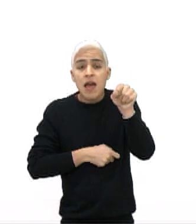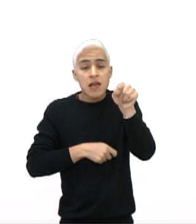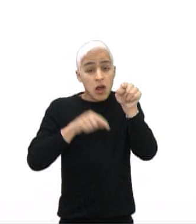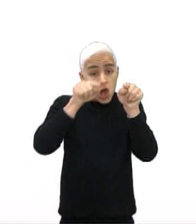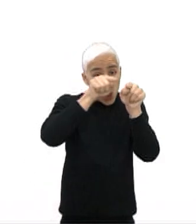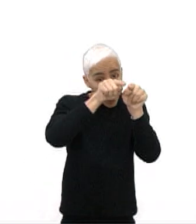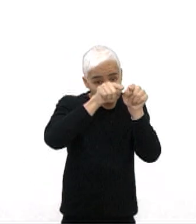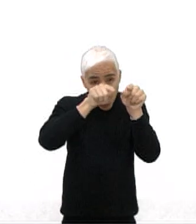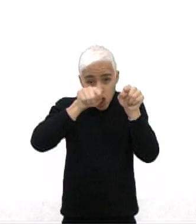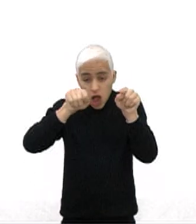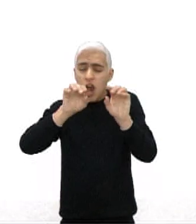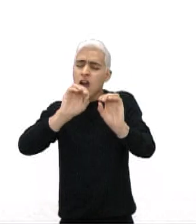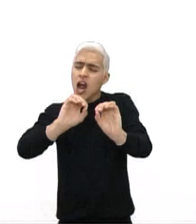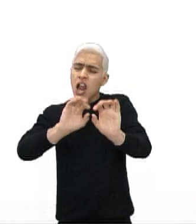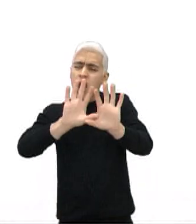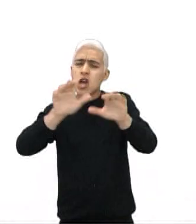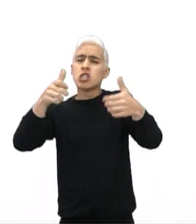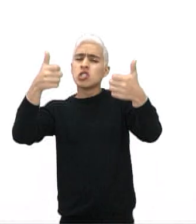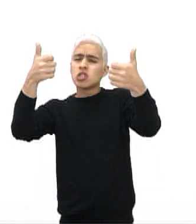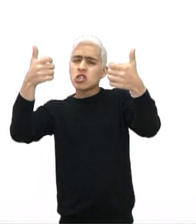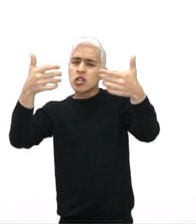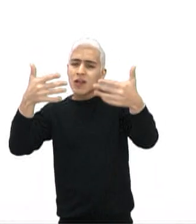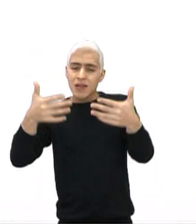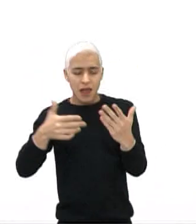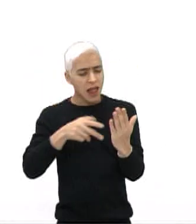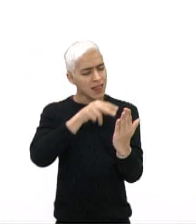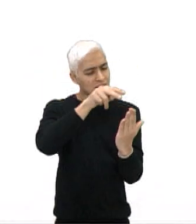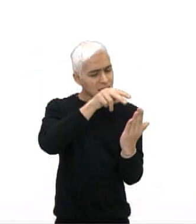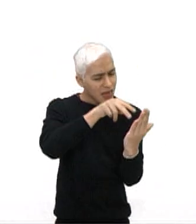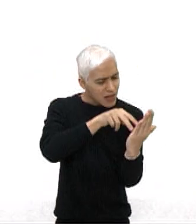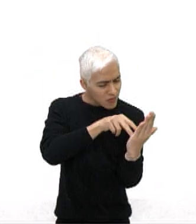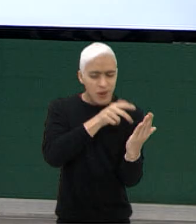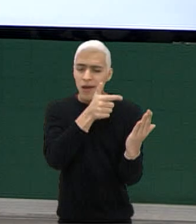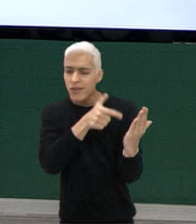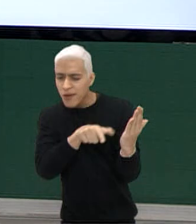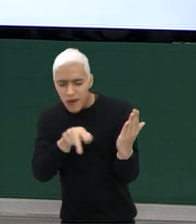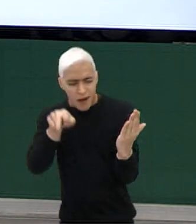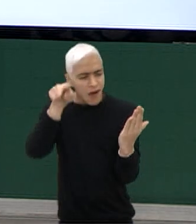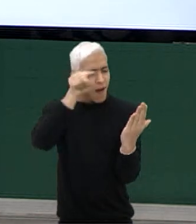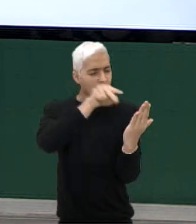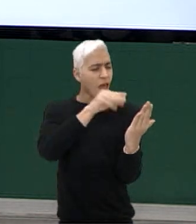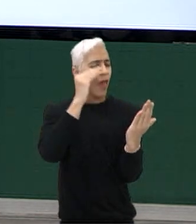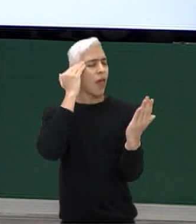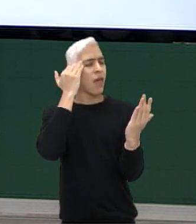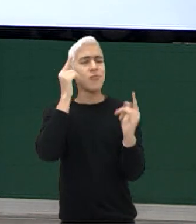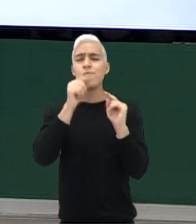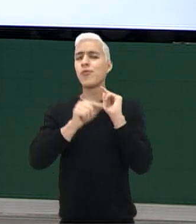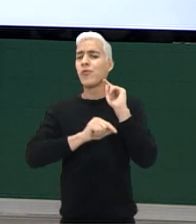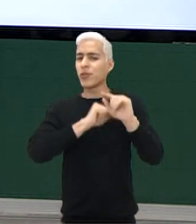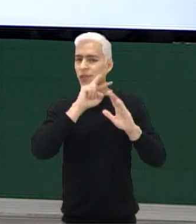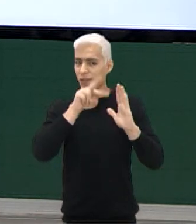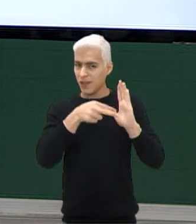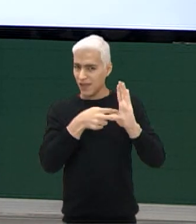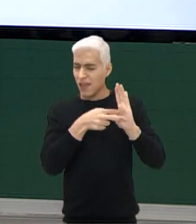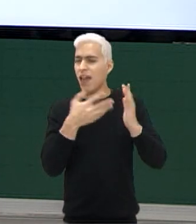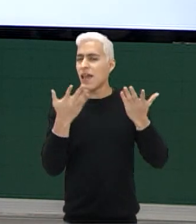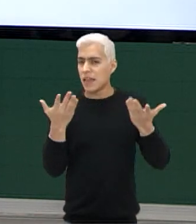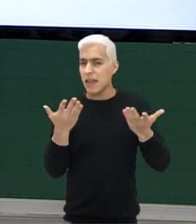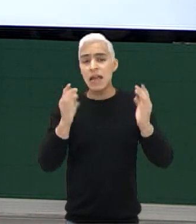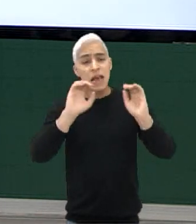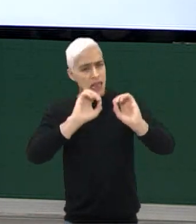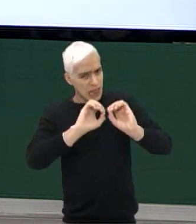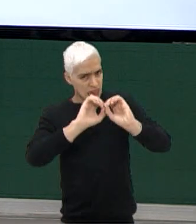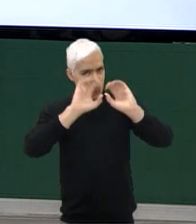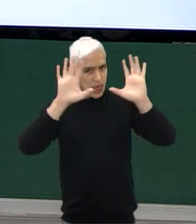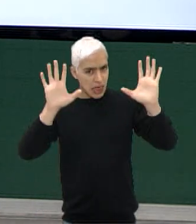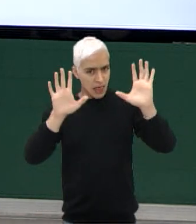esclarecer. Esclarecer aqui, da leitura às releituras. Ou seja, o que é isso? Então, eu vou